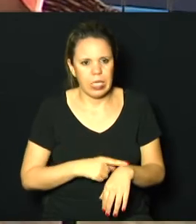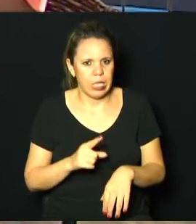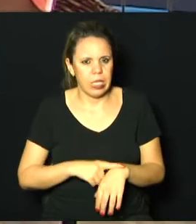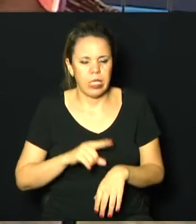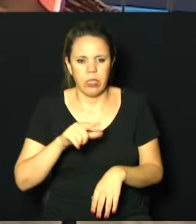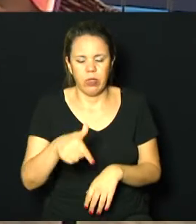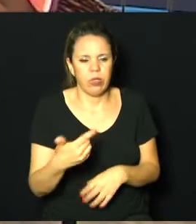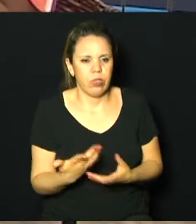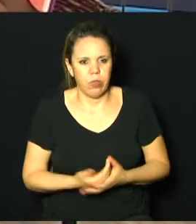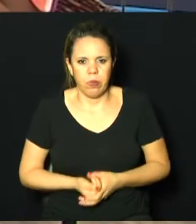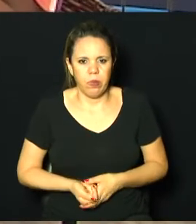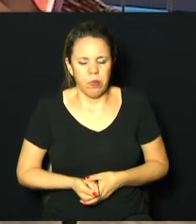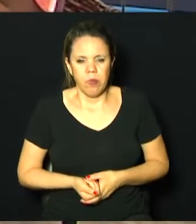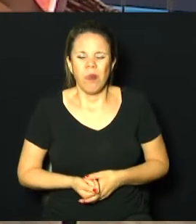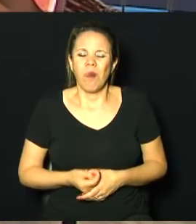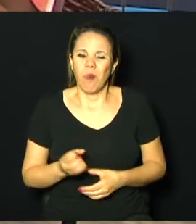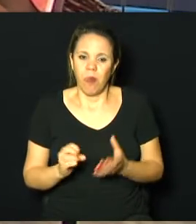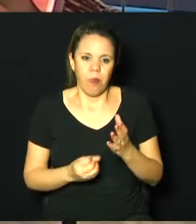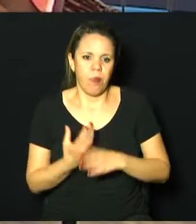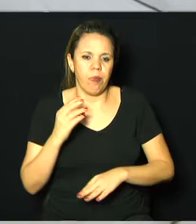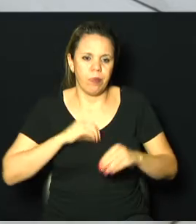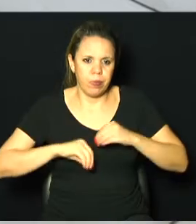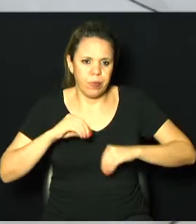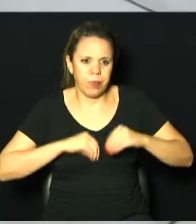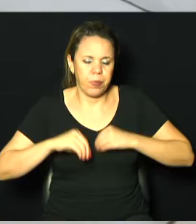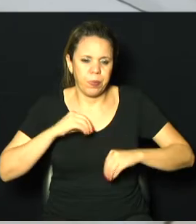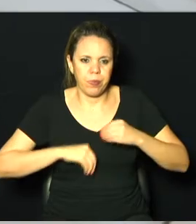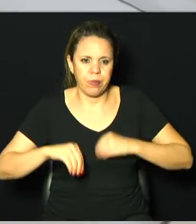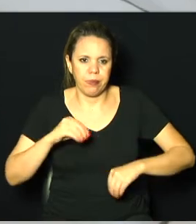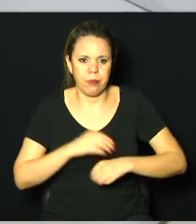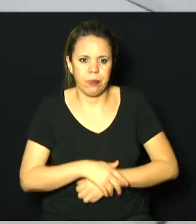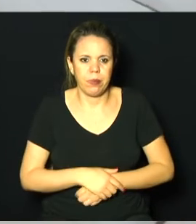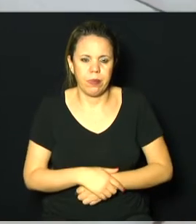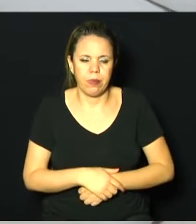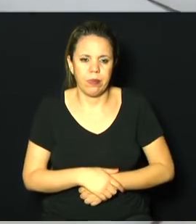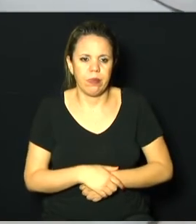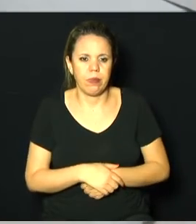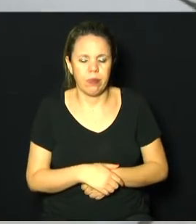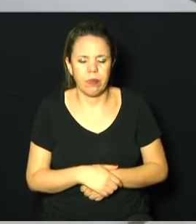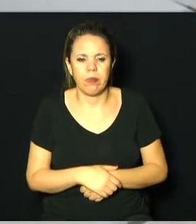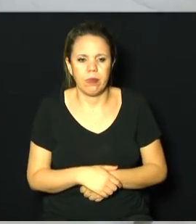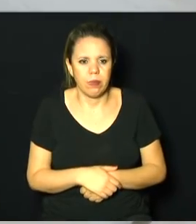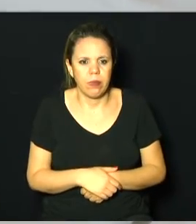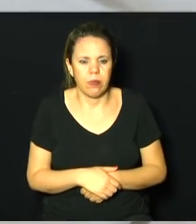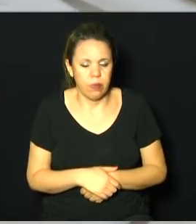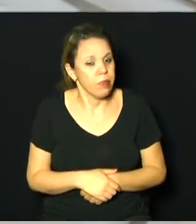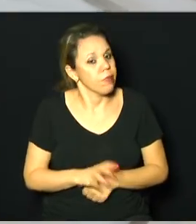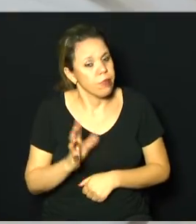depois para a gente se Pode recuperar. causar uma depressão até, né? E isso causa